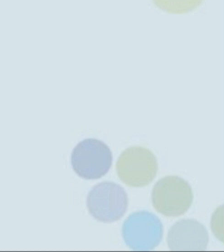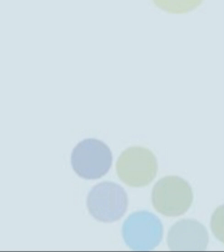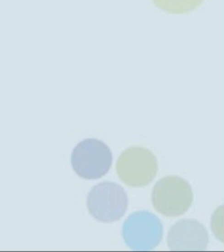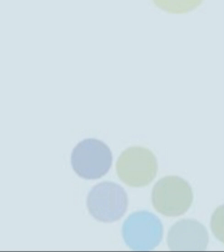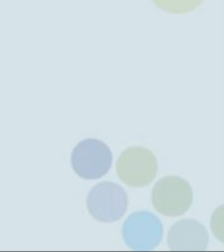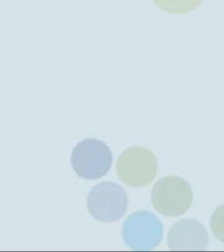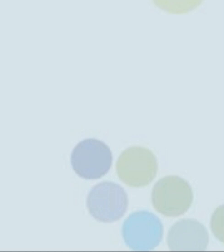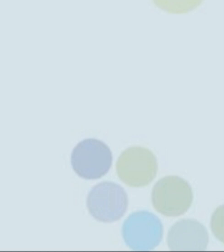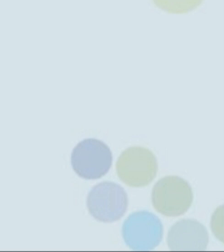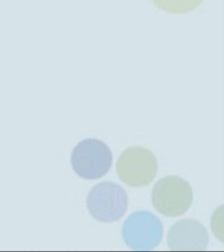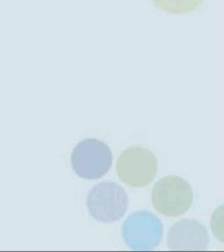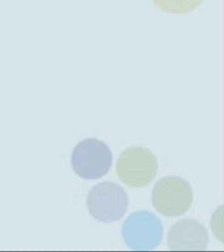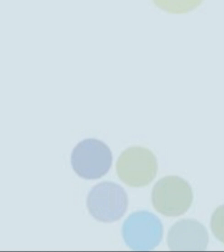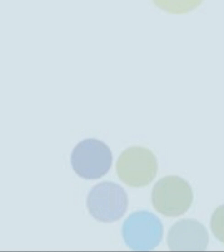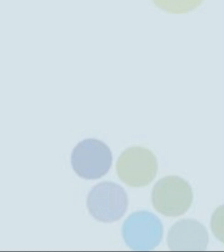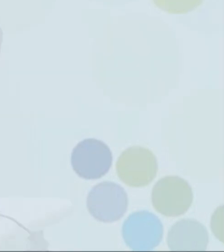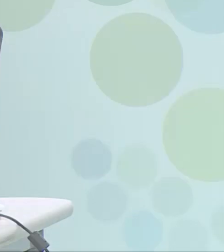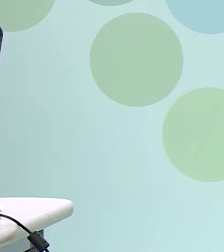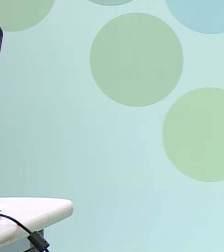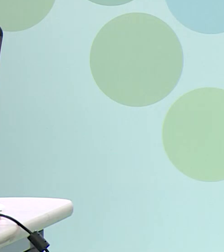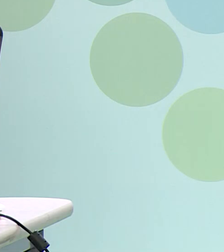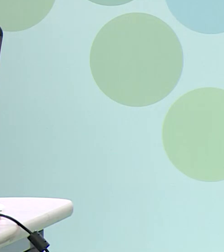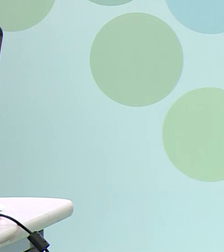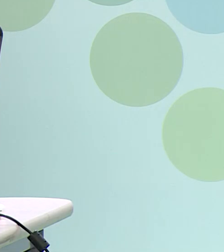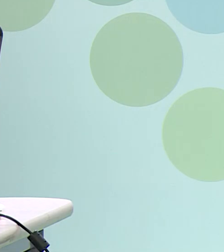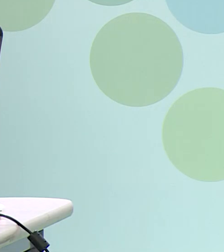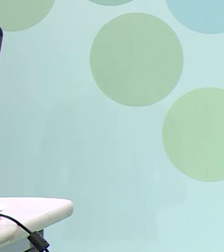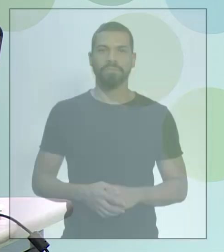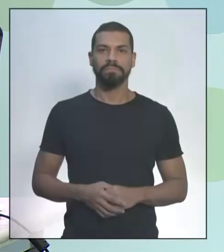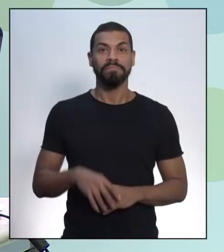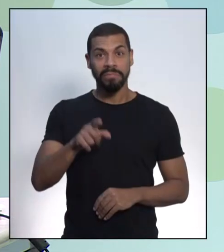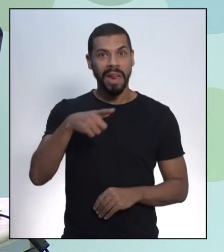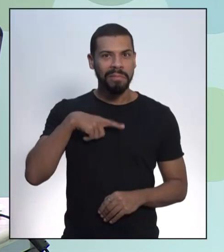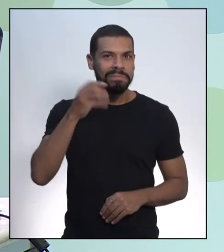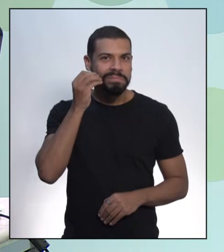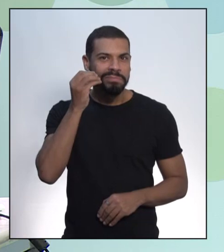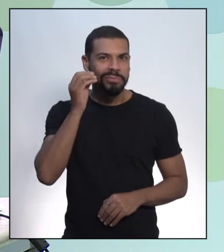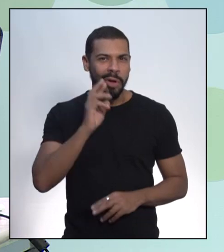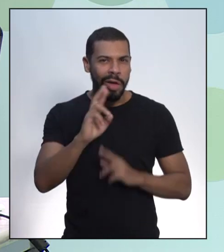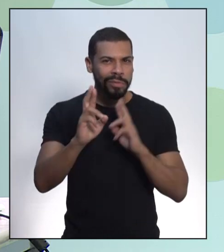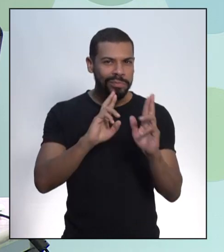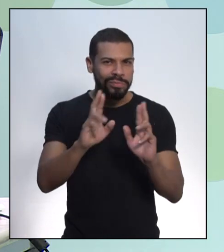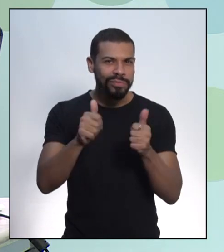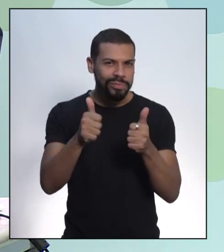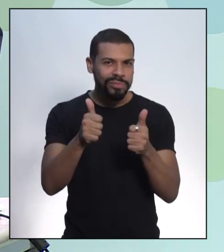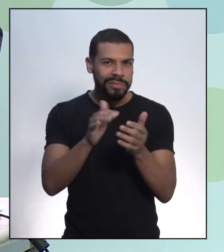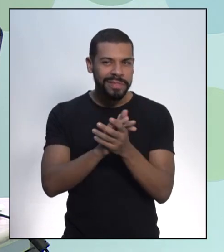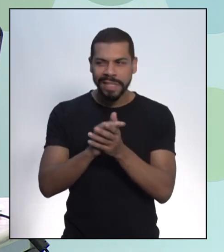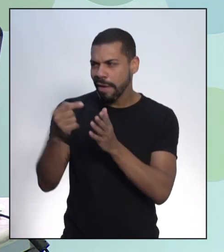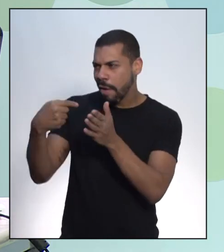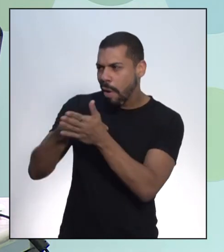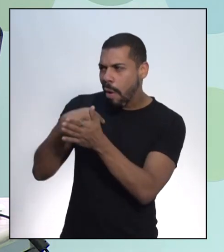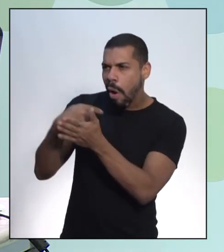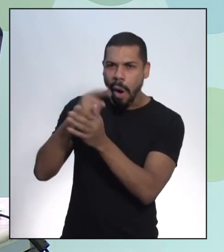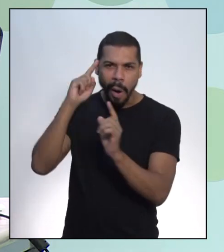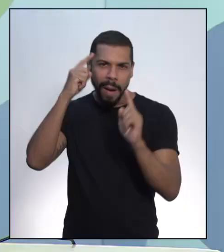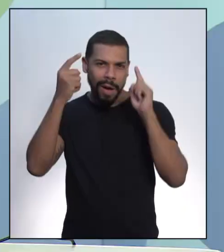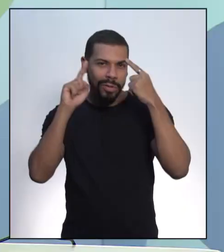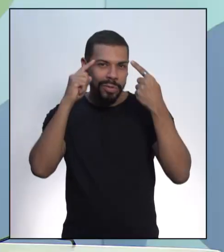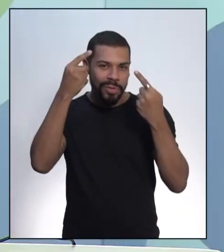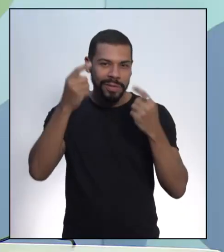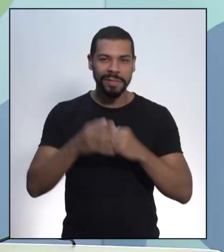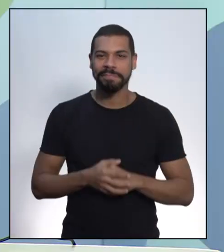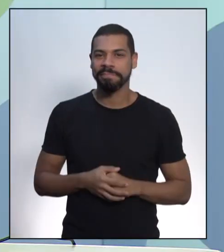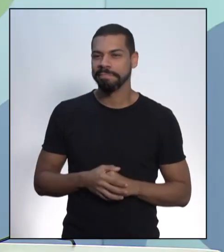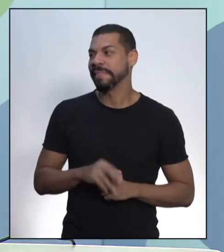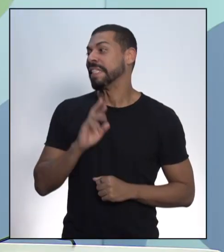Conseguiram responder, pessoal? Houve alguma pergunta, professora Regiane? Então,